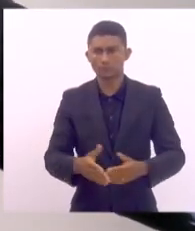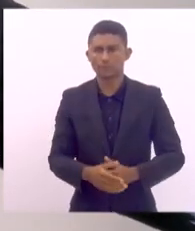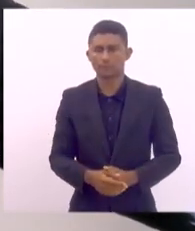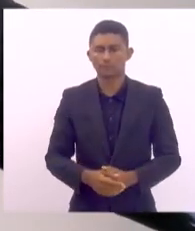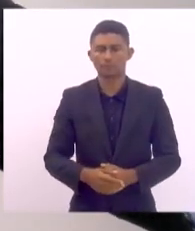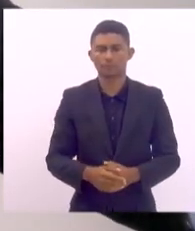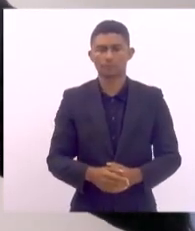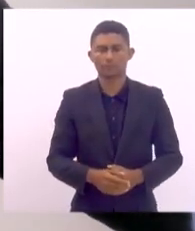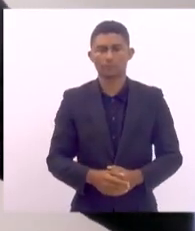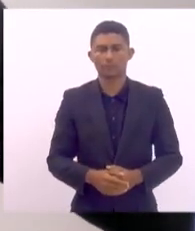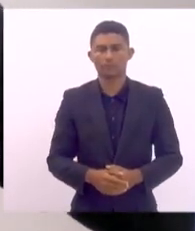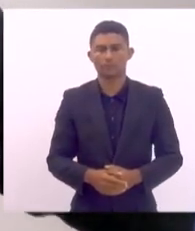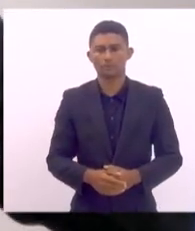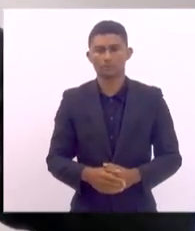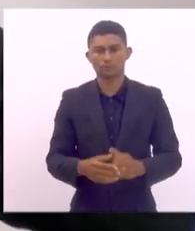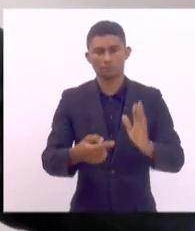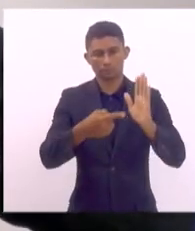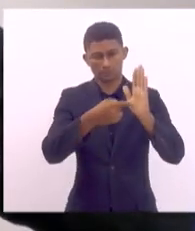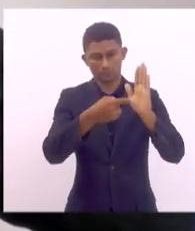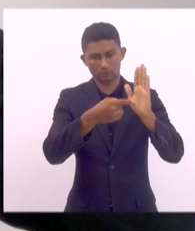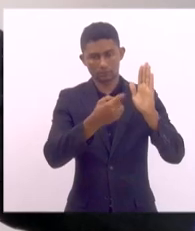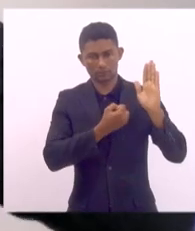Fala. 5286.